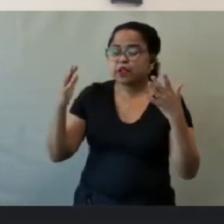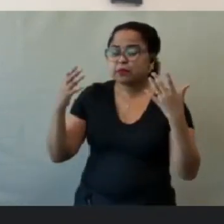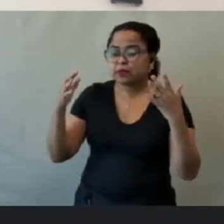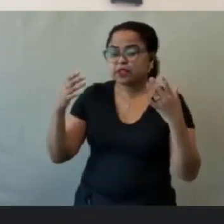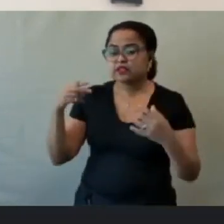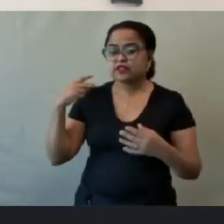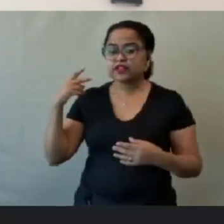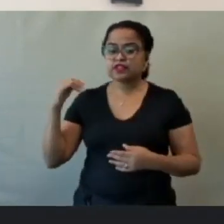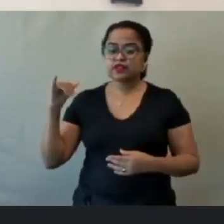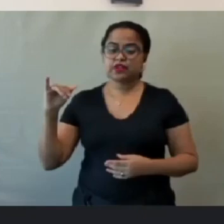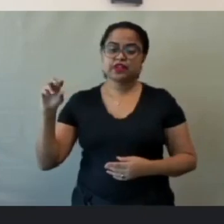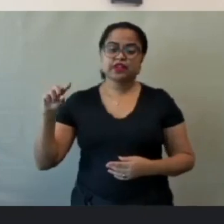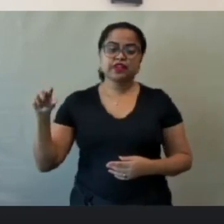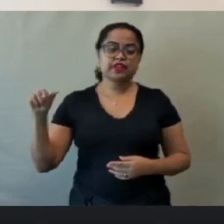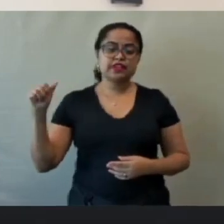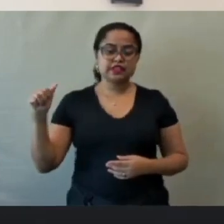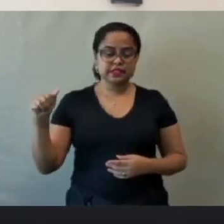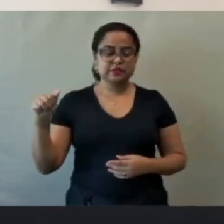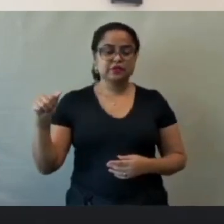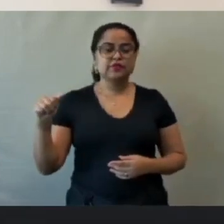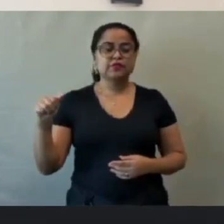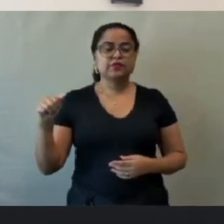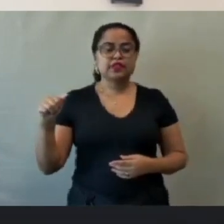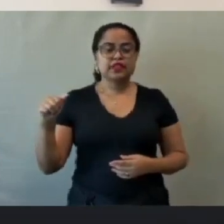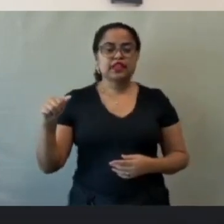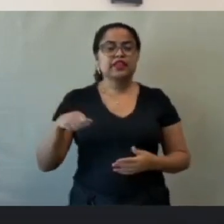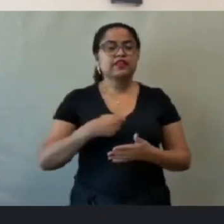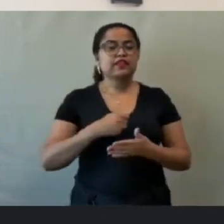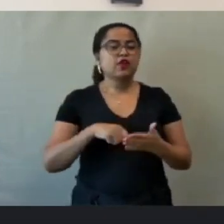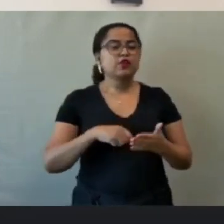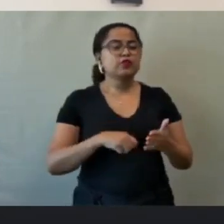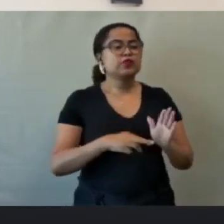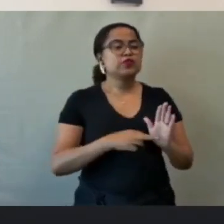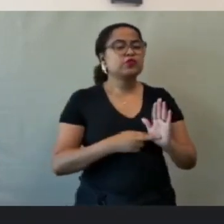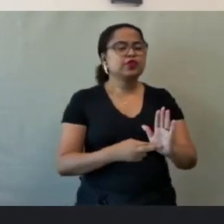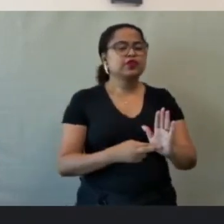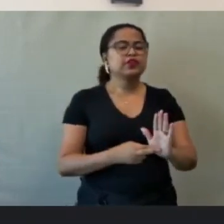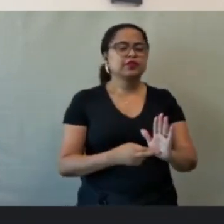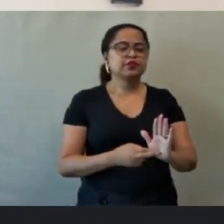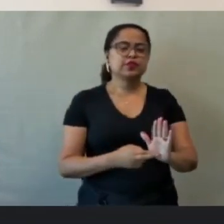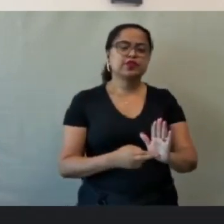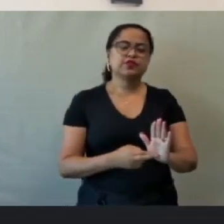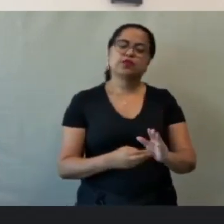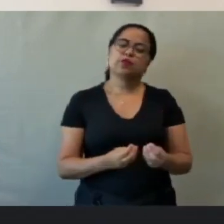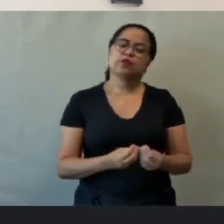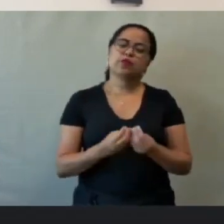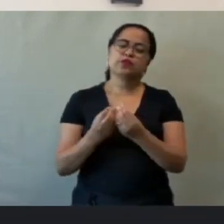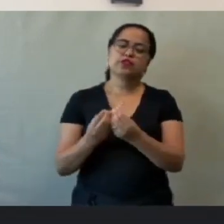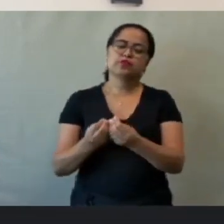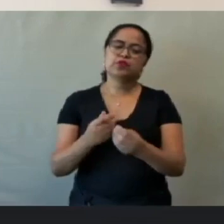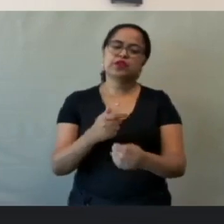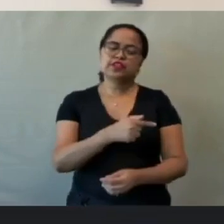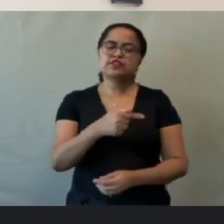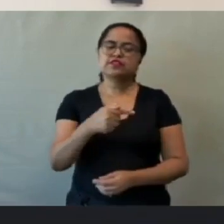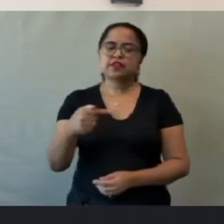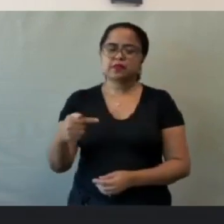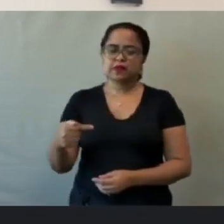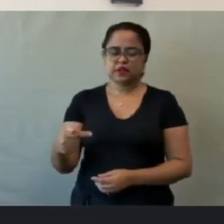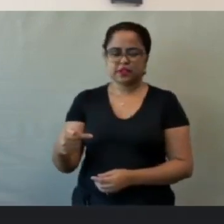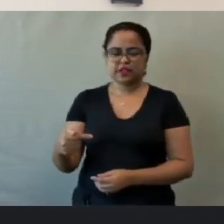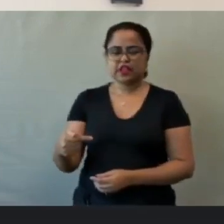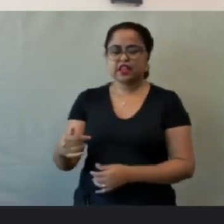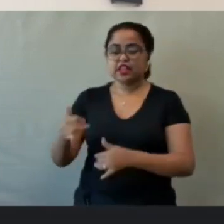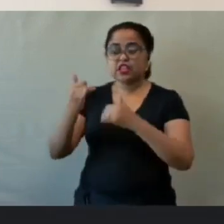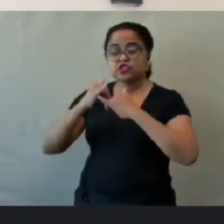Isa que é a autora do requerimento, né, e para contribuir com essa semana na divulgação e com